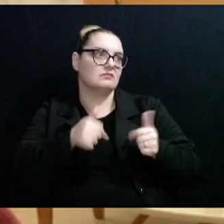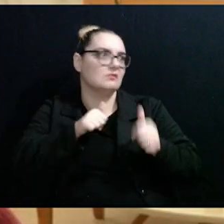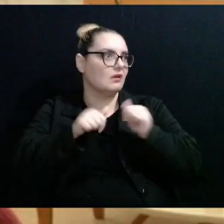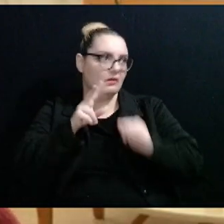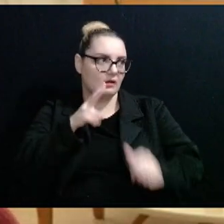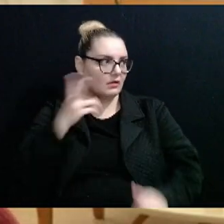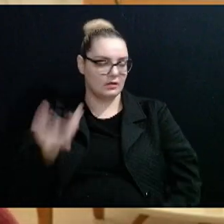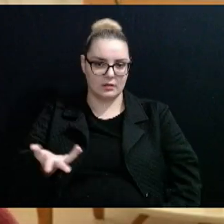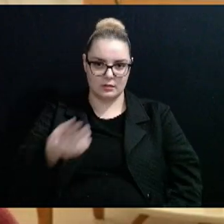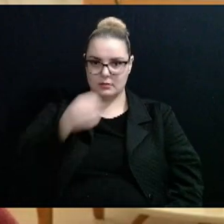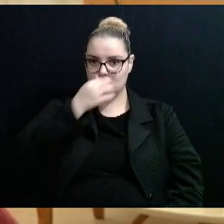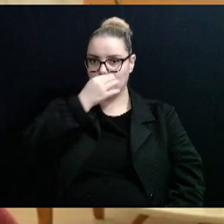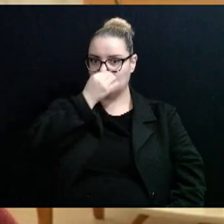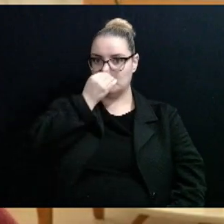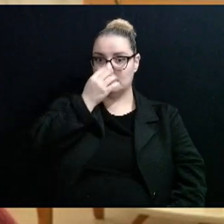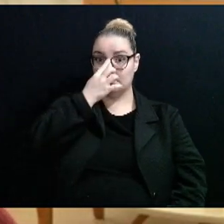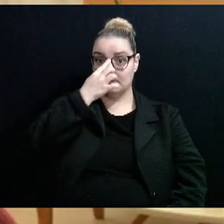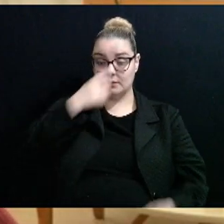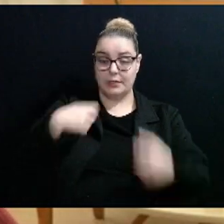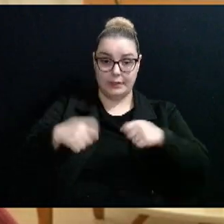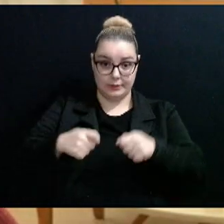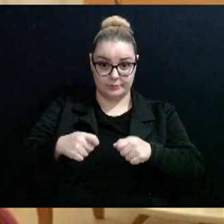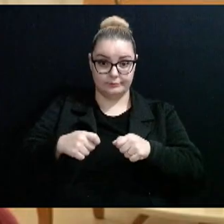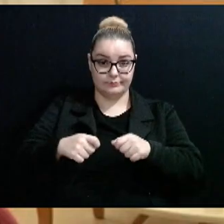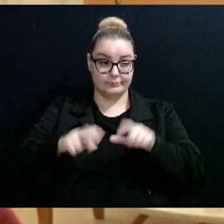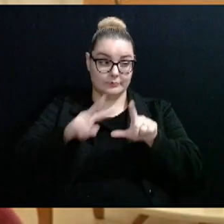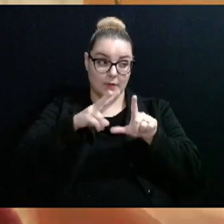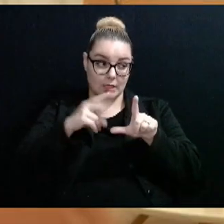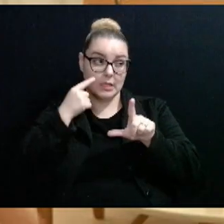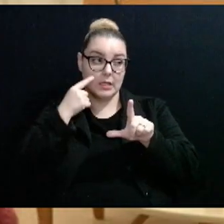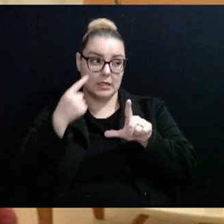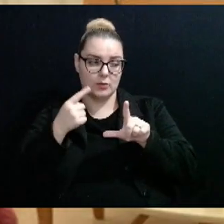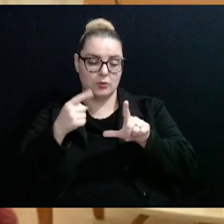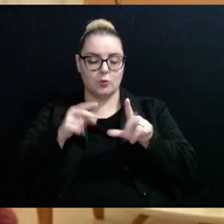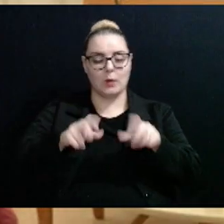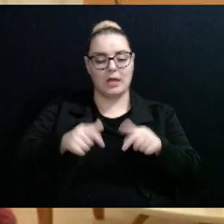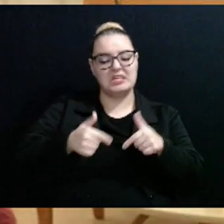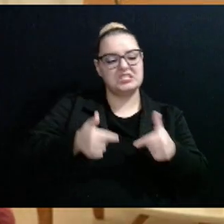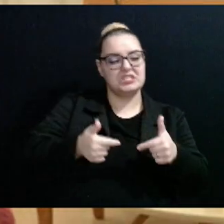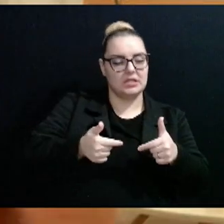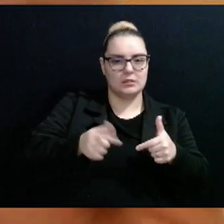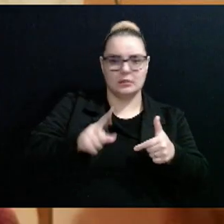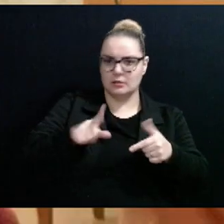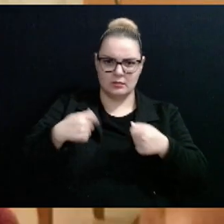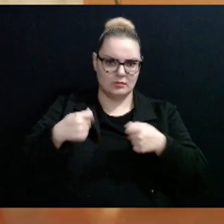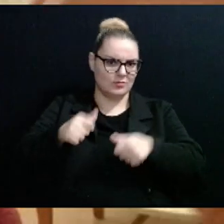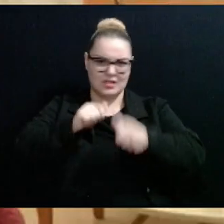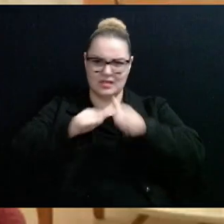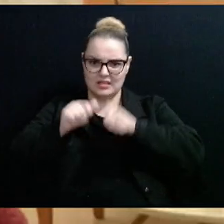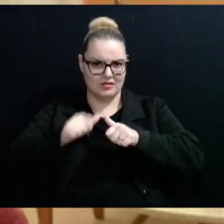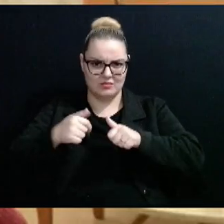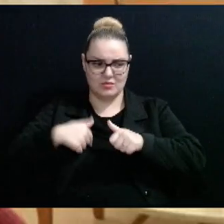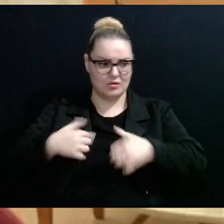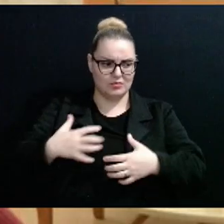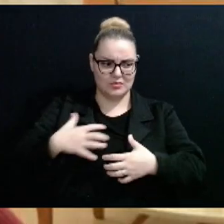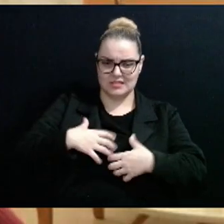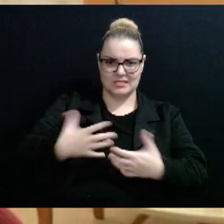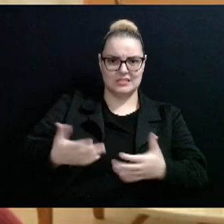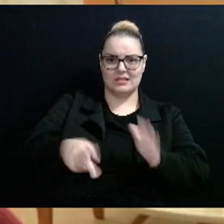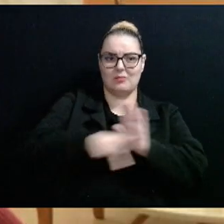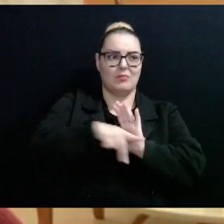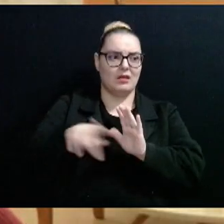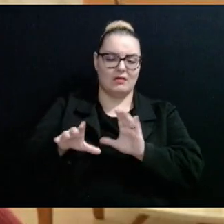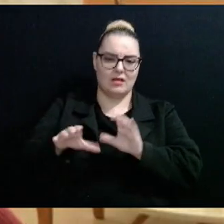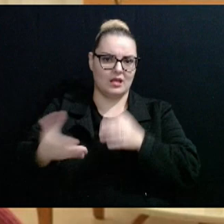precisa tirar esse estigma. Não é preciso beber para eu me sentir pertencente a algum